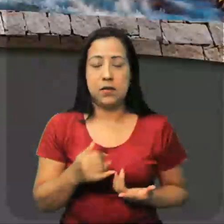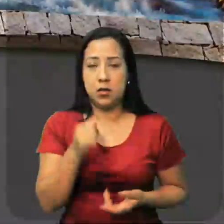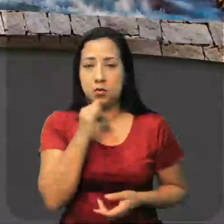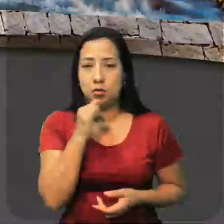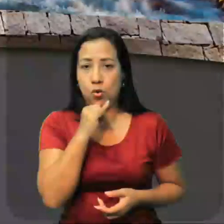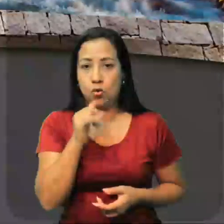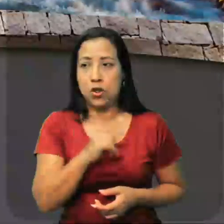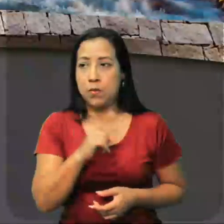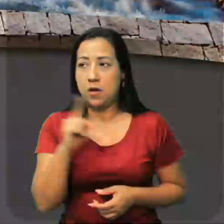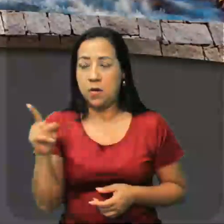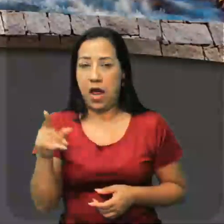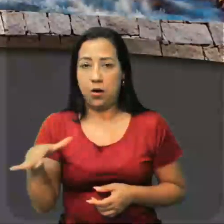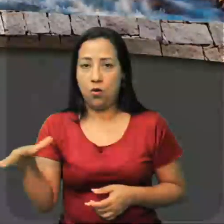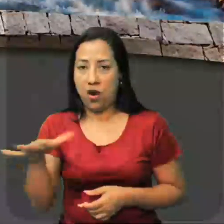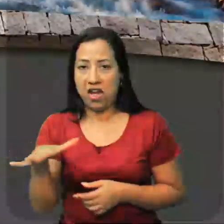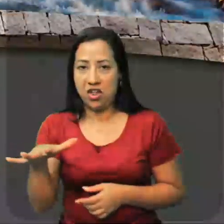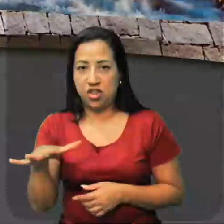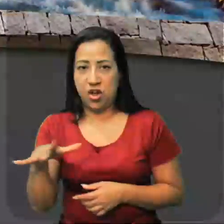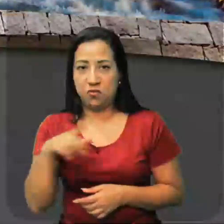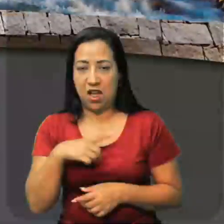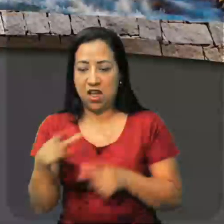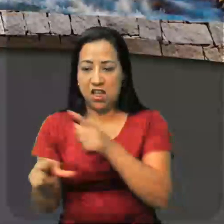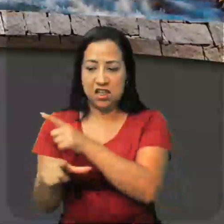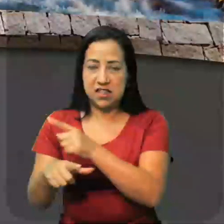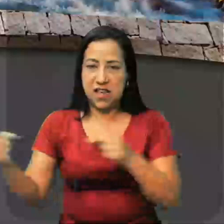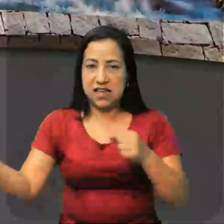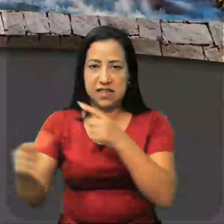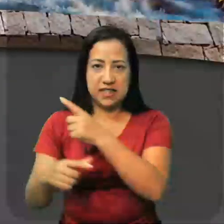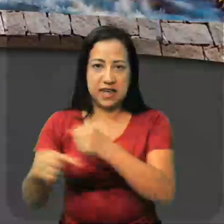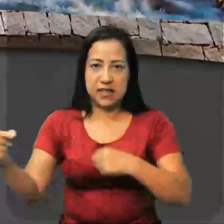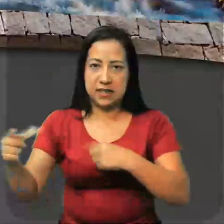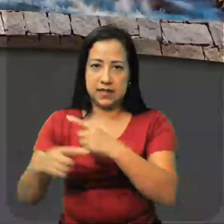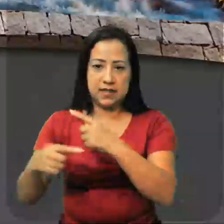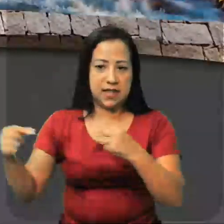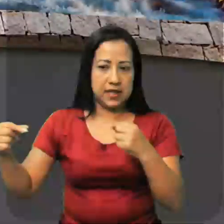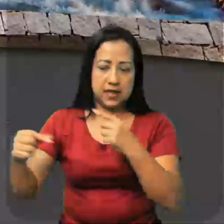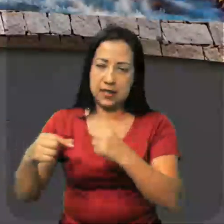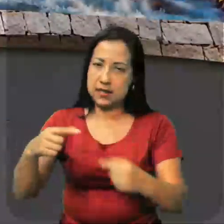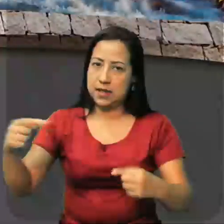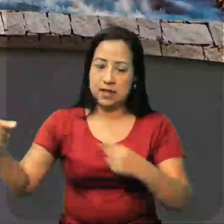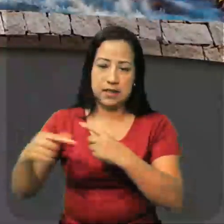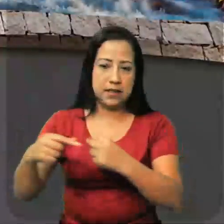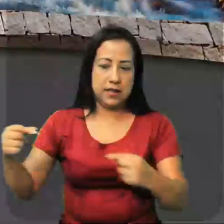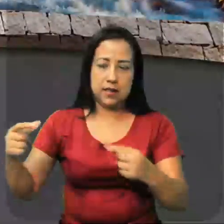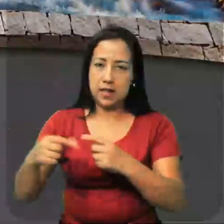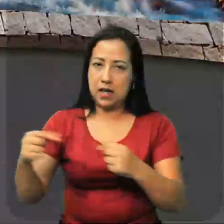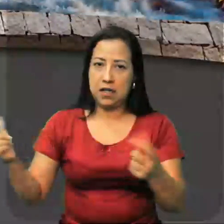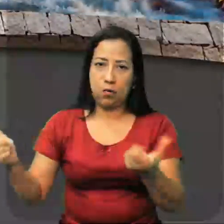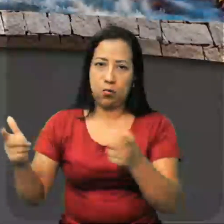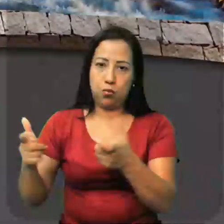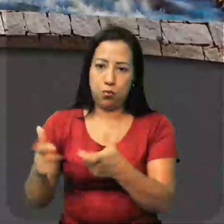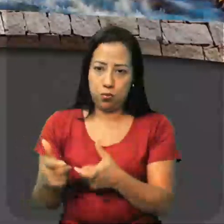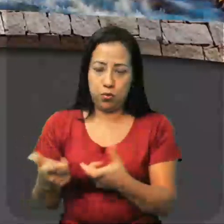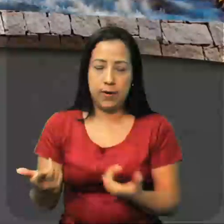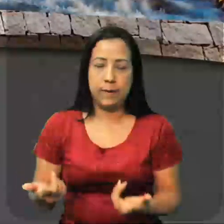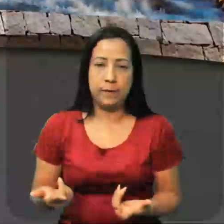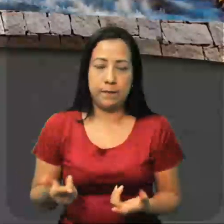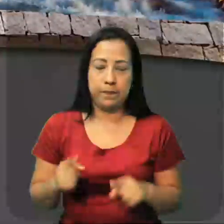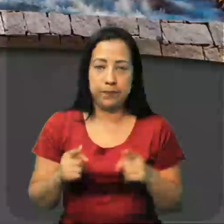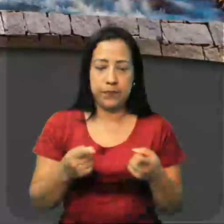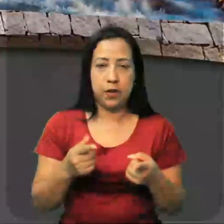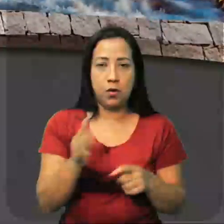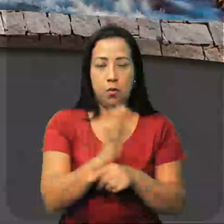negativo para aquela região. O filme agora em 2021, que ganhou o Oscar relativo a